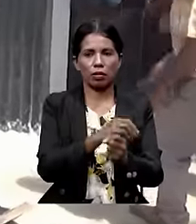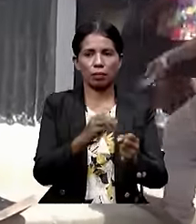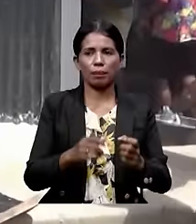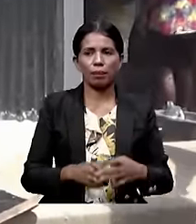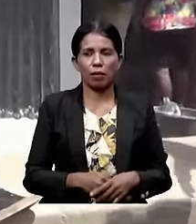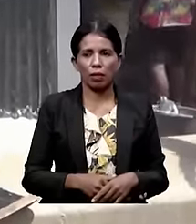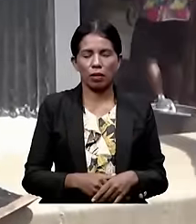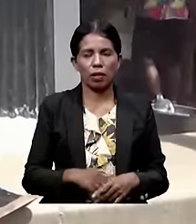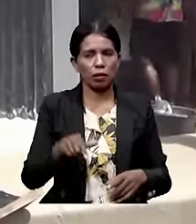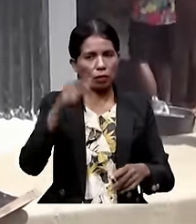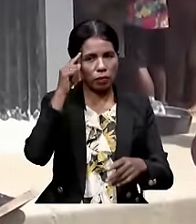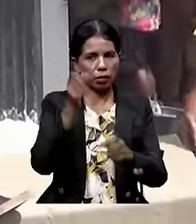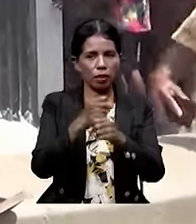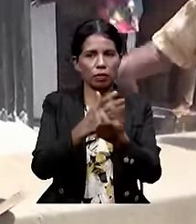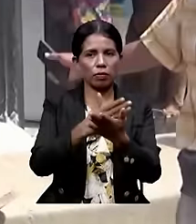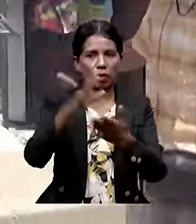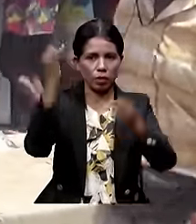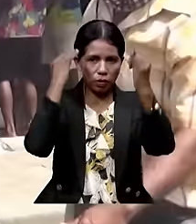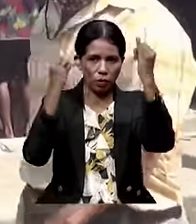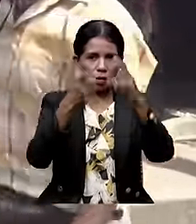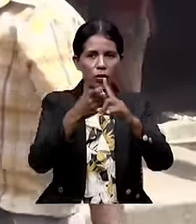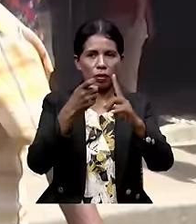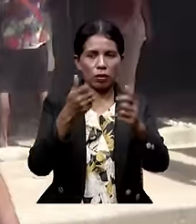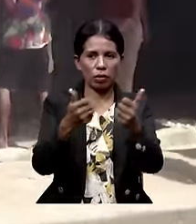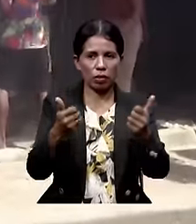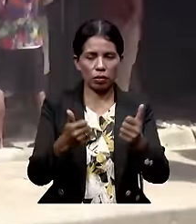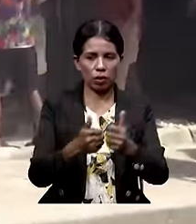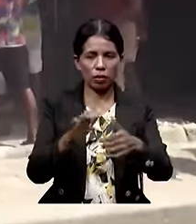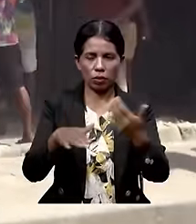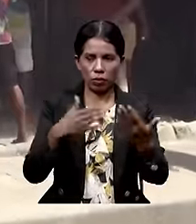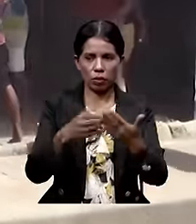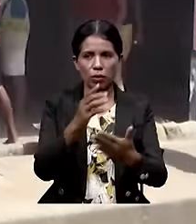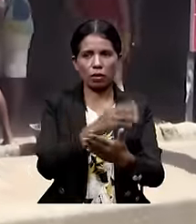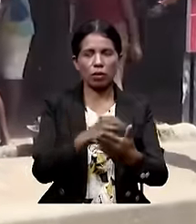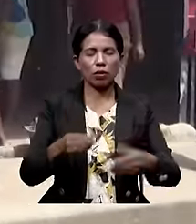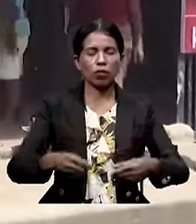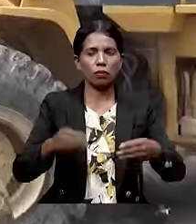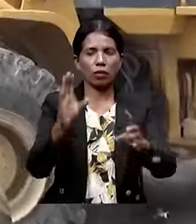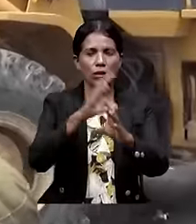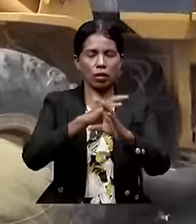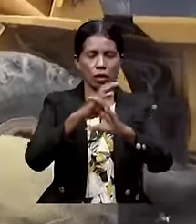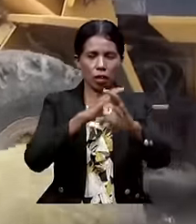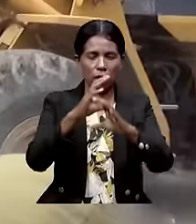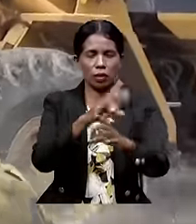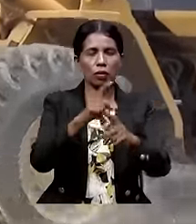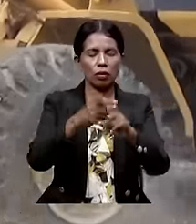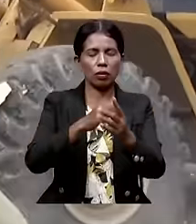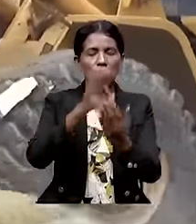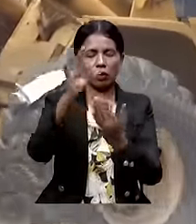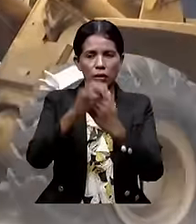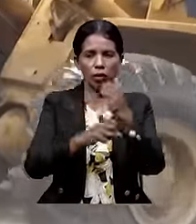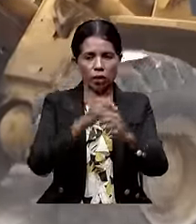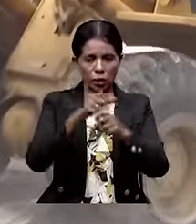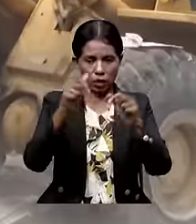Antes nem governo halona socialização le russi autoridade local no mos foi na carta notificação e a fulan fevereiro tina